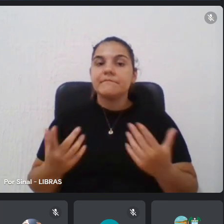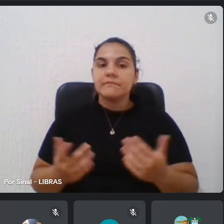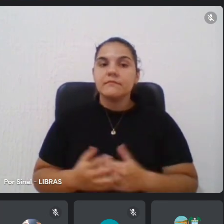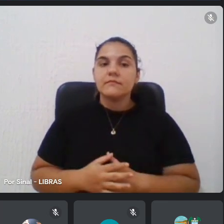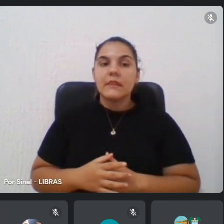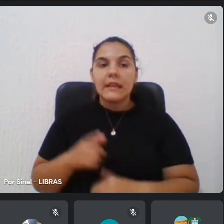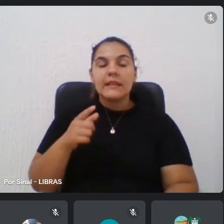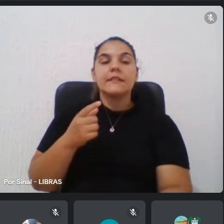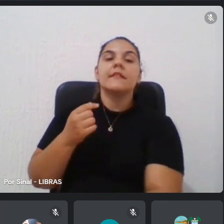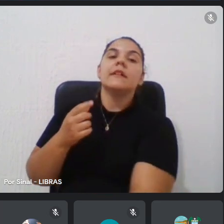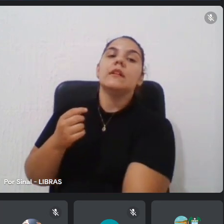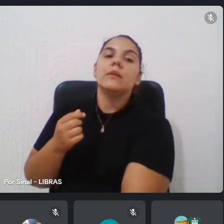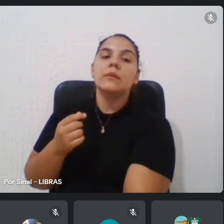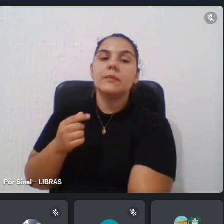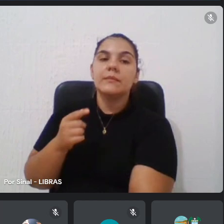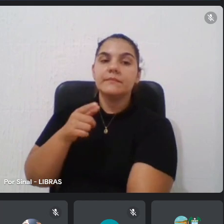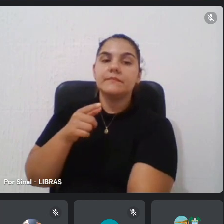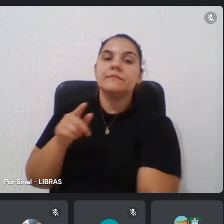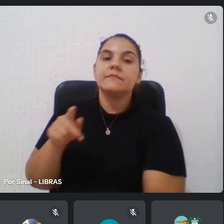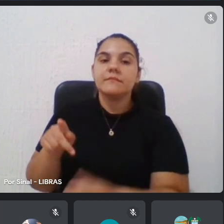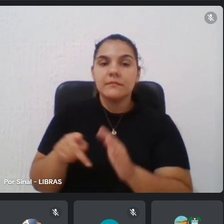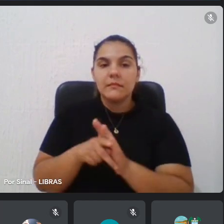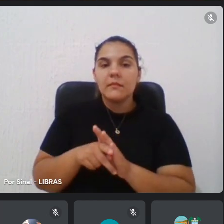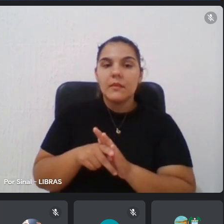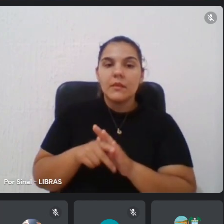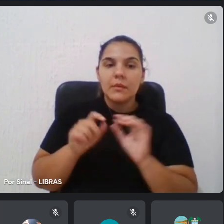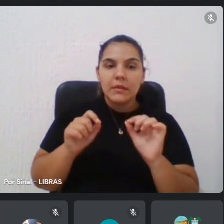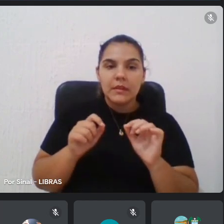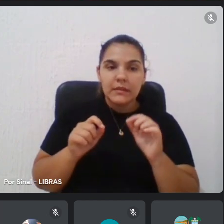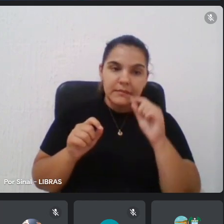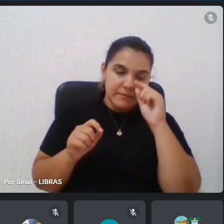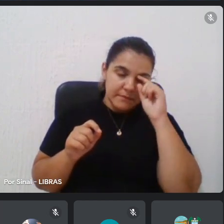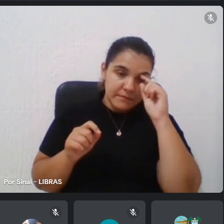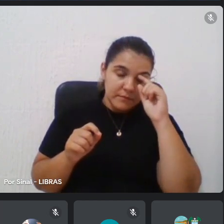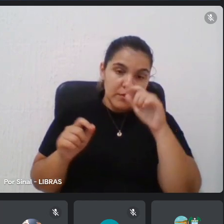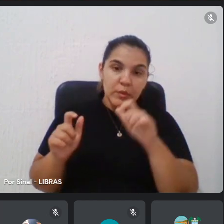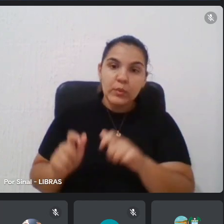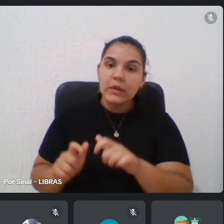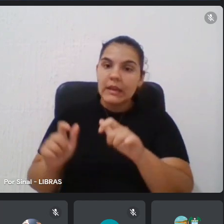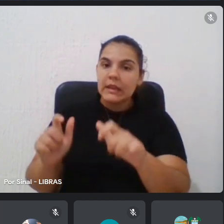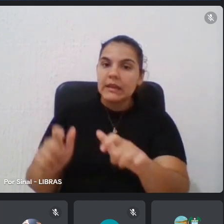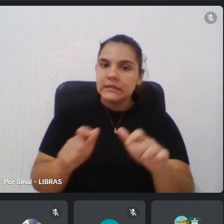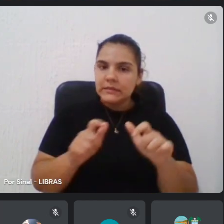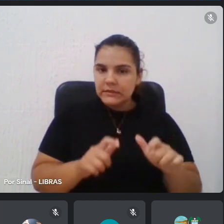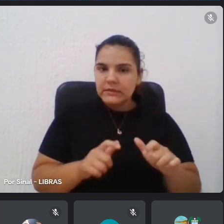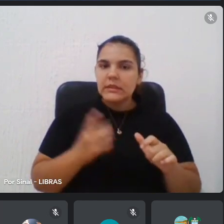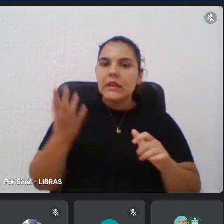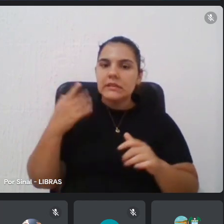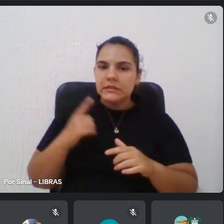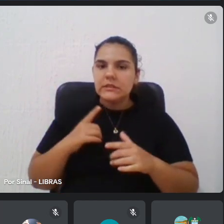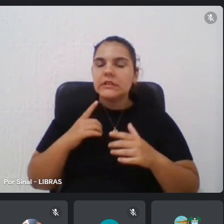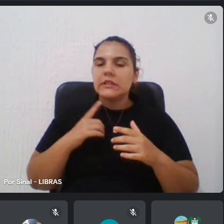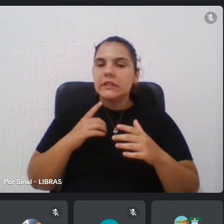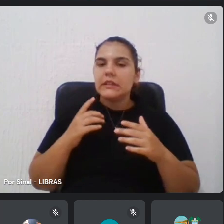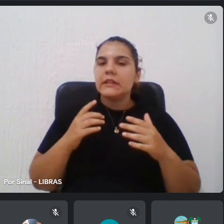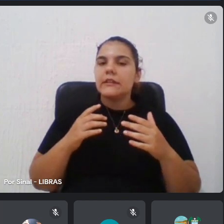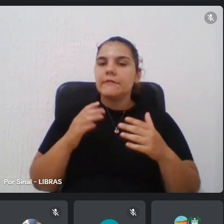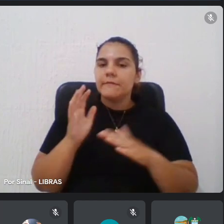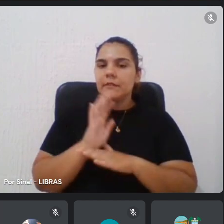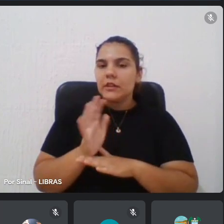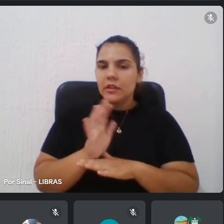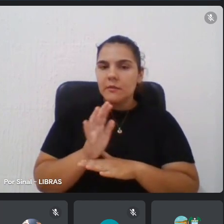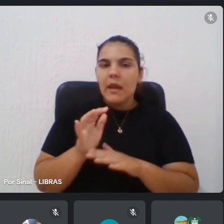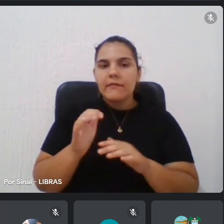de forma que possa ser reformado esses espaços e ter mais exibição. Ou para quem vai colocar projeto de